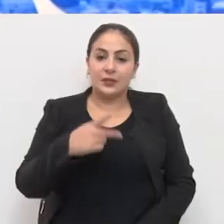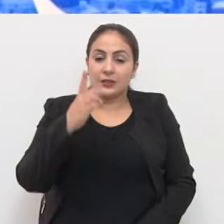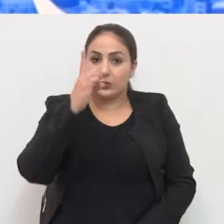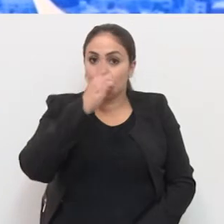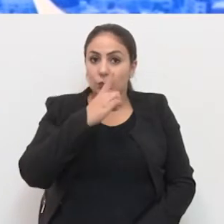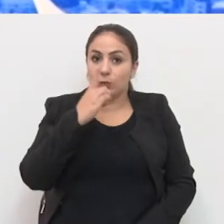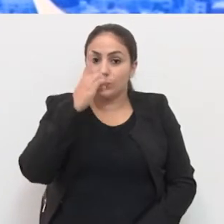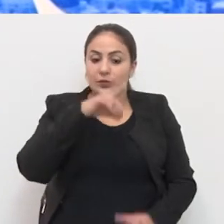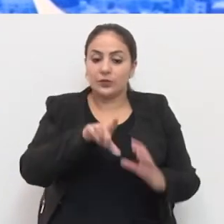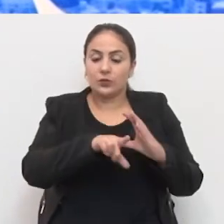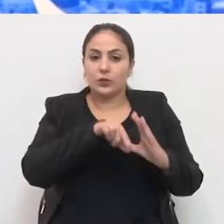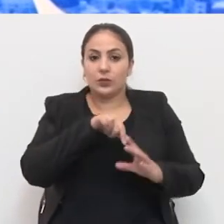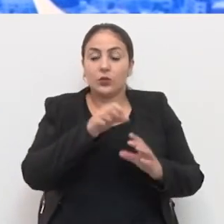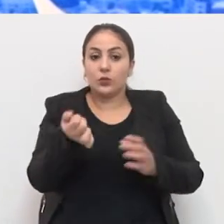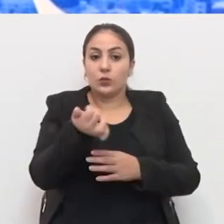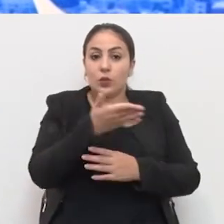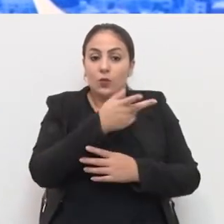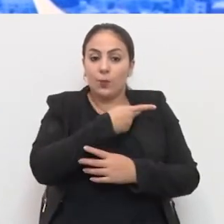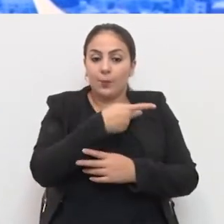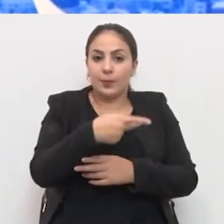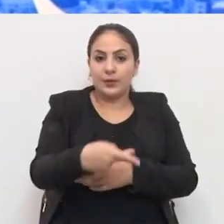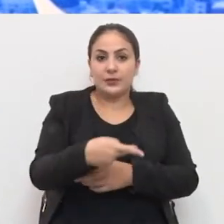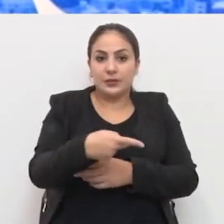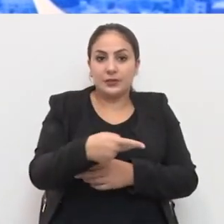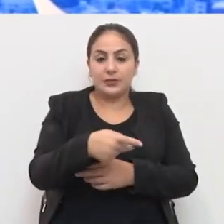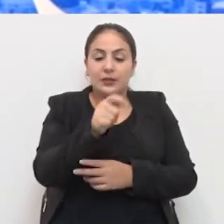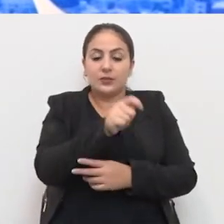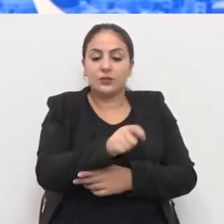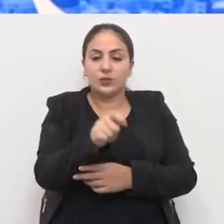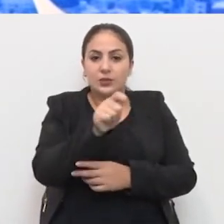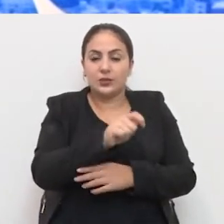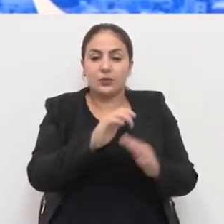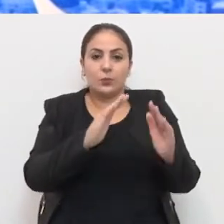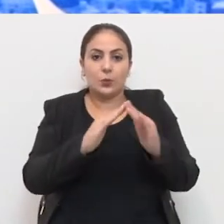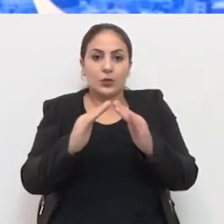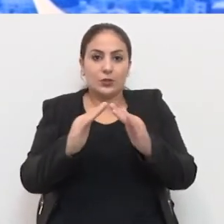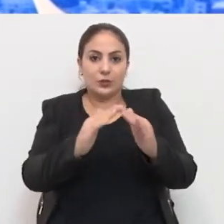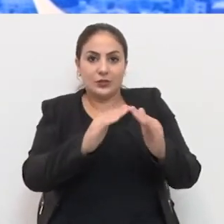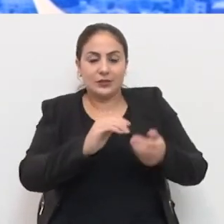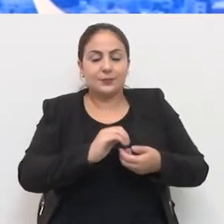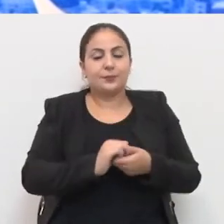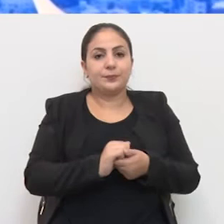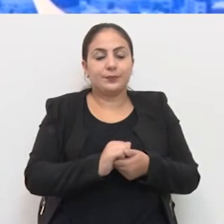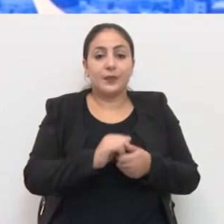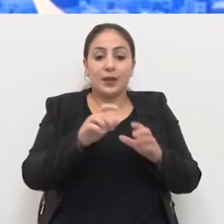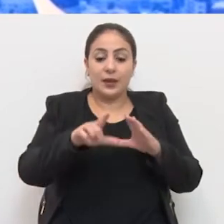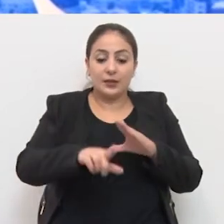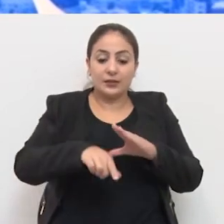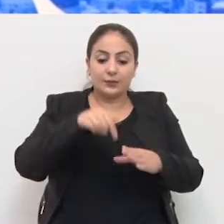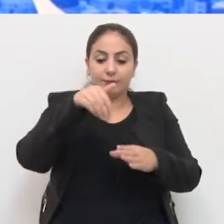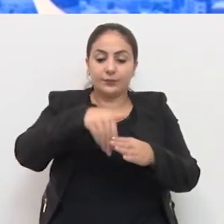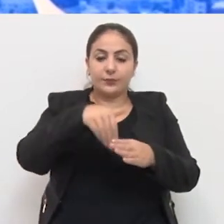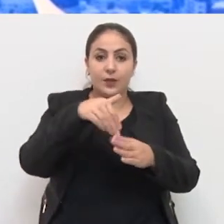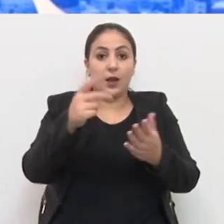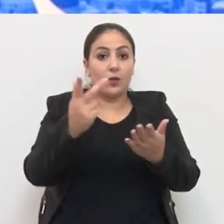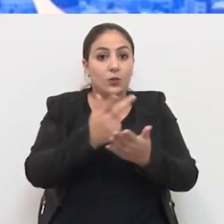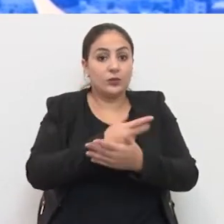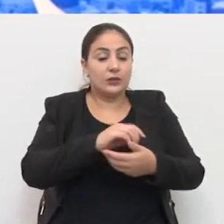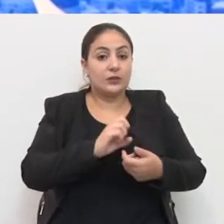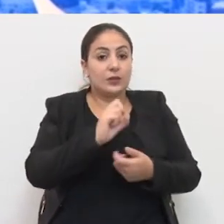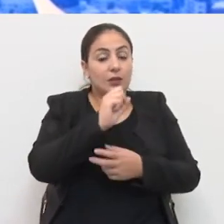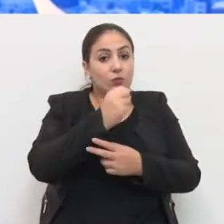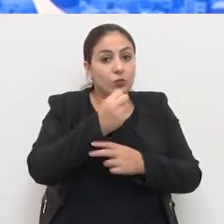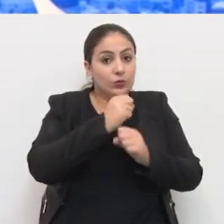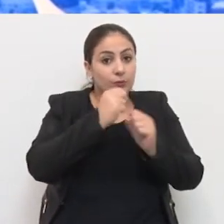Neste domingo serão escolhidos os novos presidentes das associações de moradores. A eleição acontece